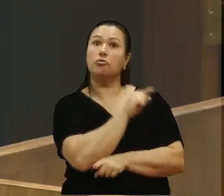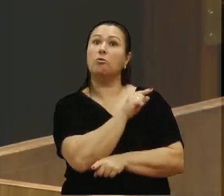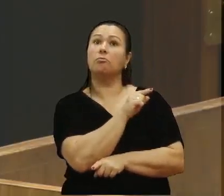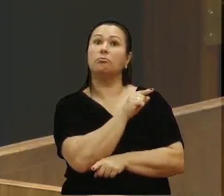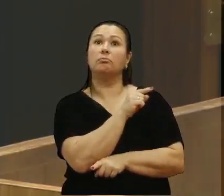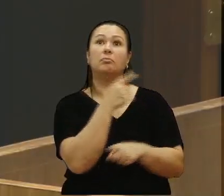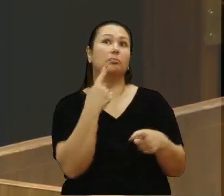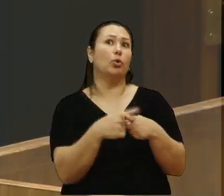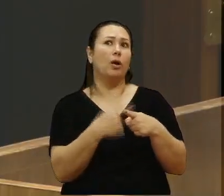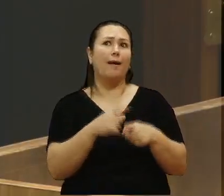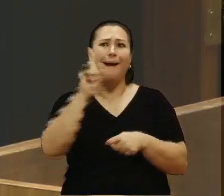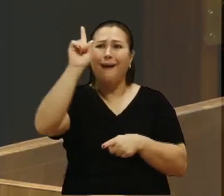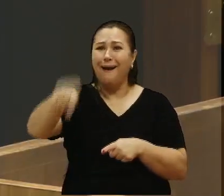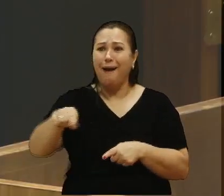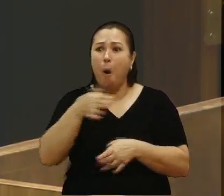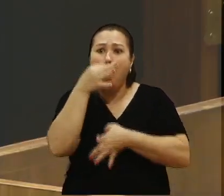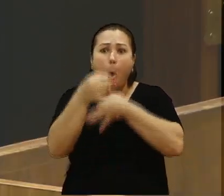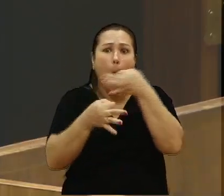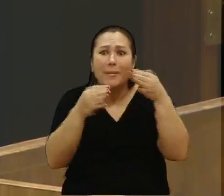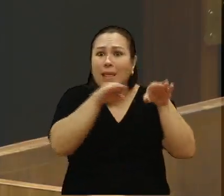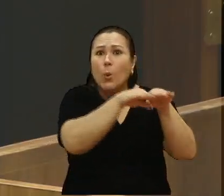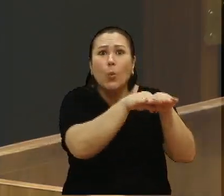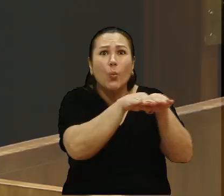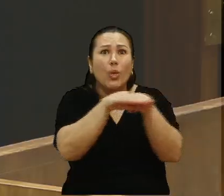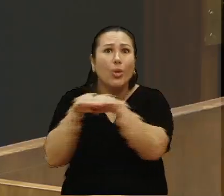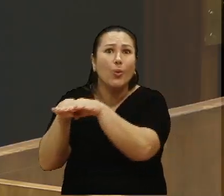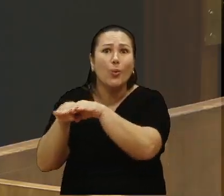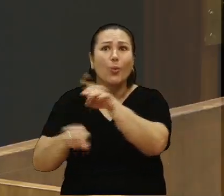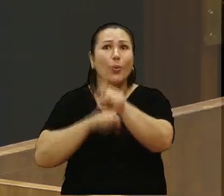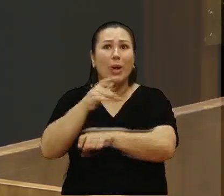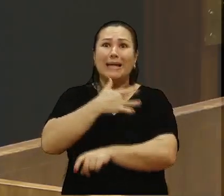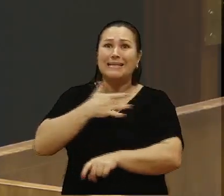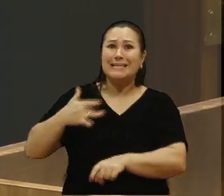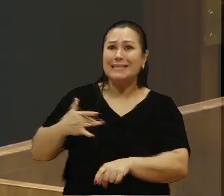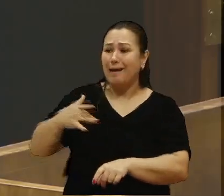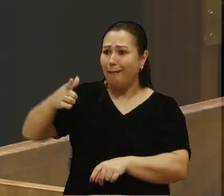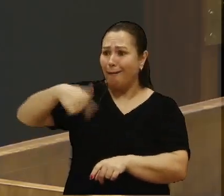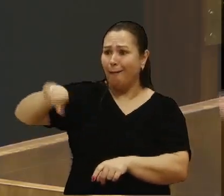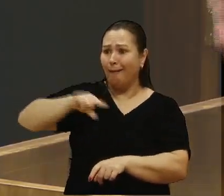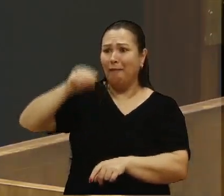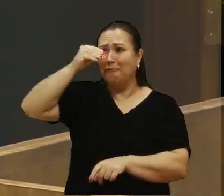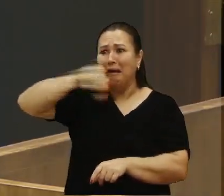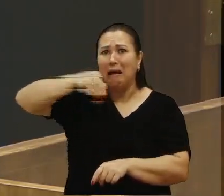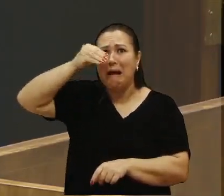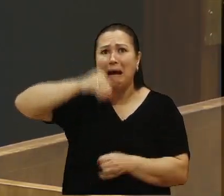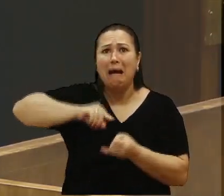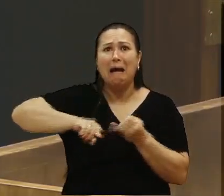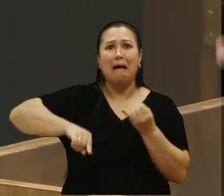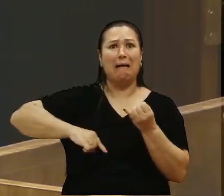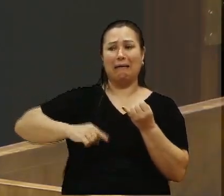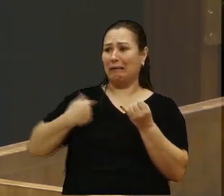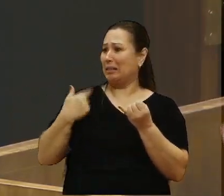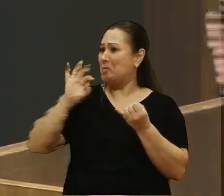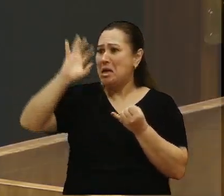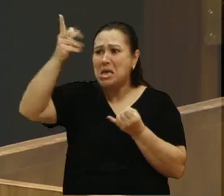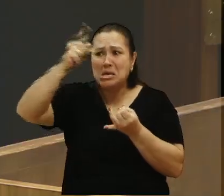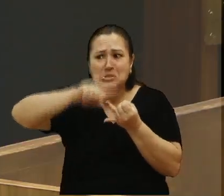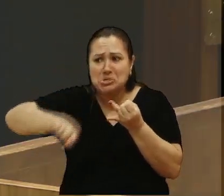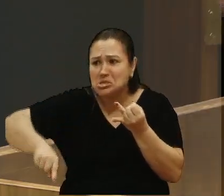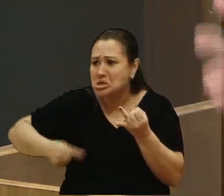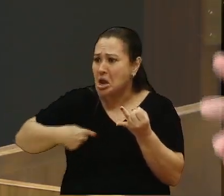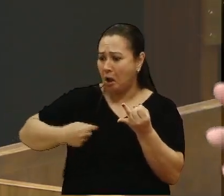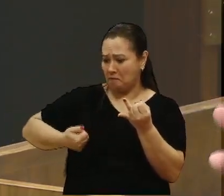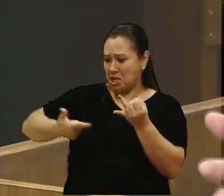é uníssona a fala que a gestão da saúde é incompetente, que não é resolutiva, que